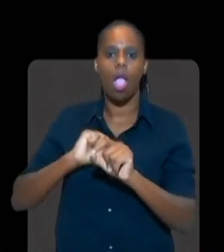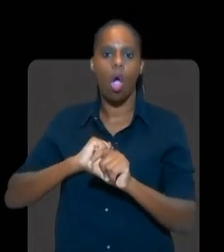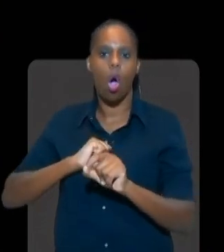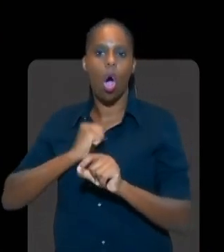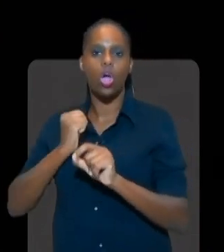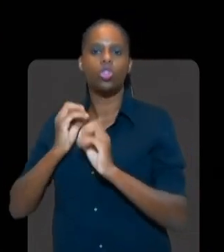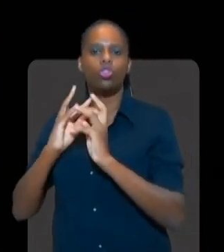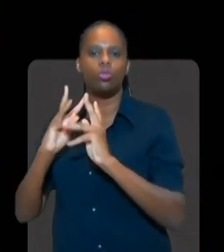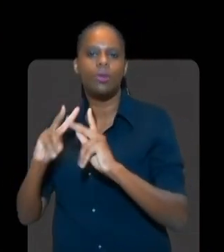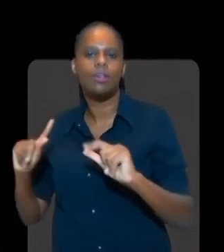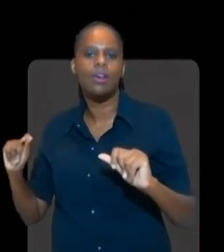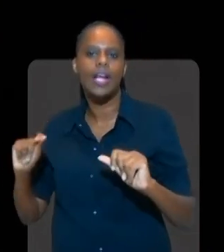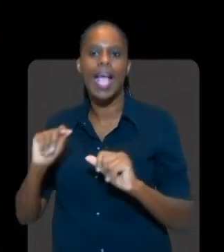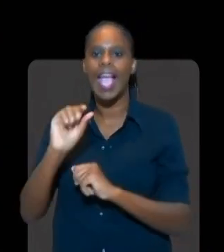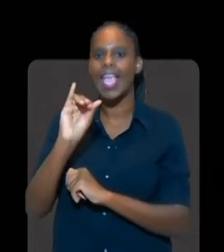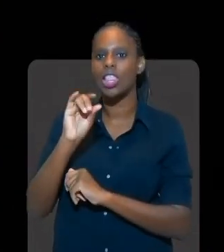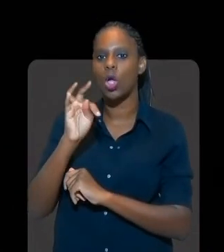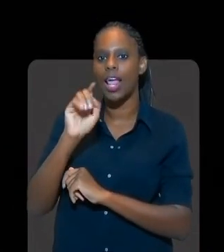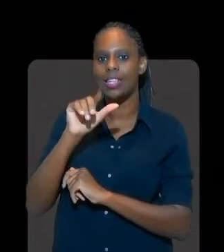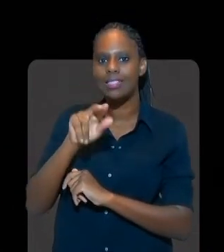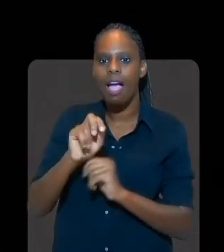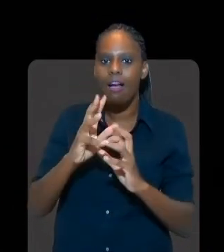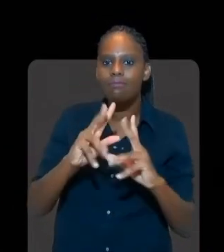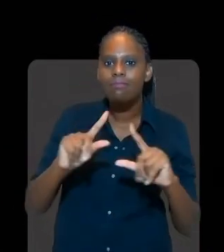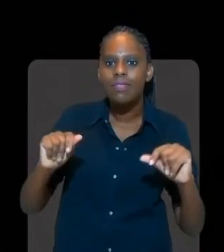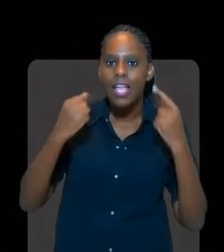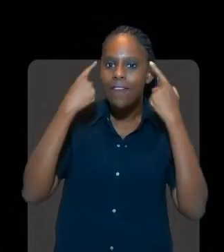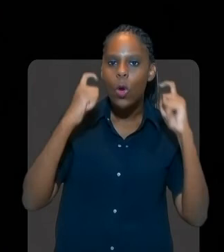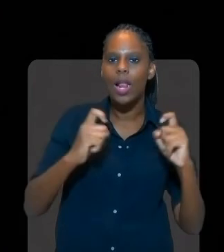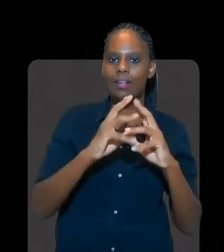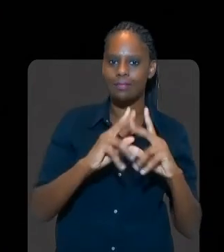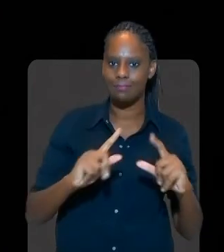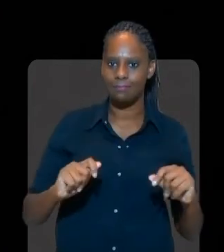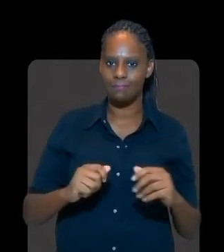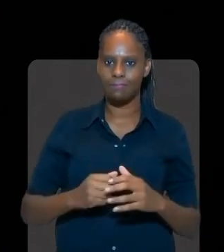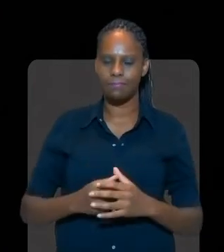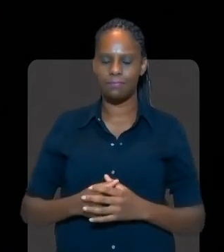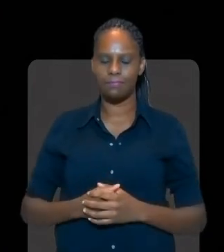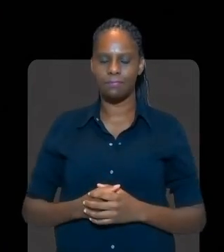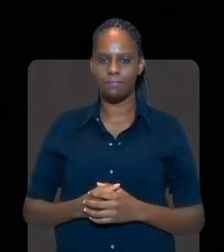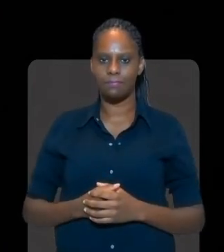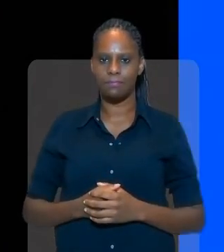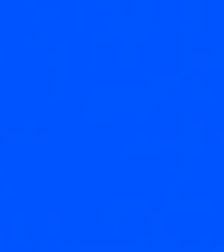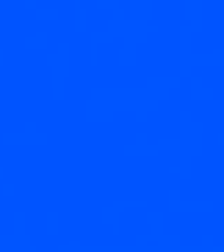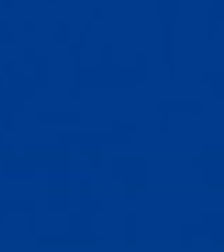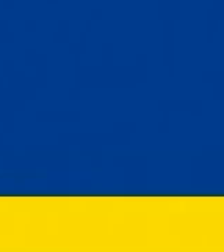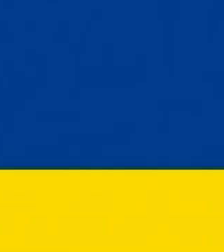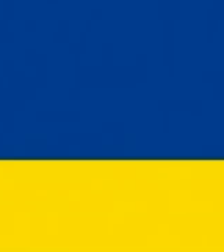che lo liberi dall'odio, dall'intolleranza e dalla violenza.